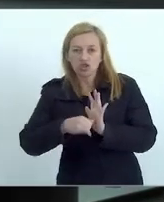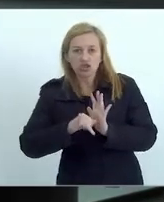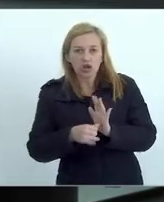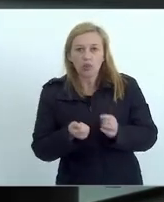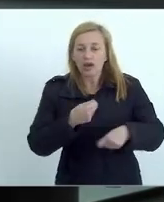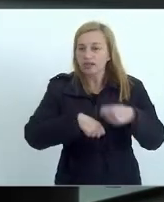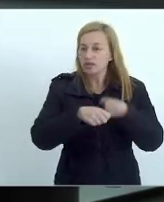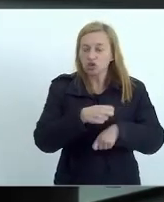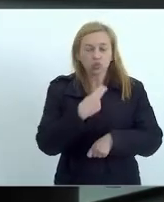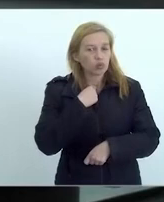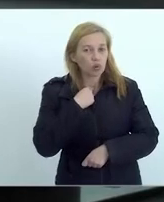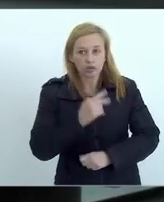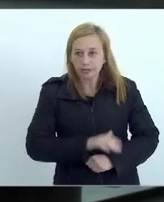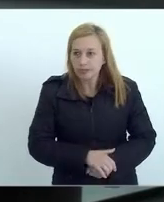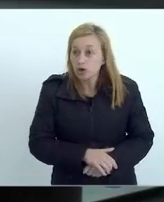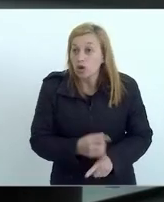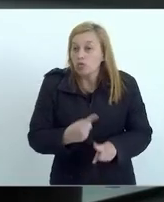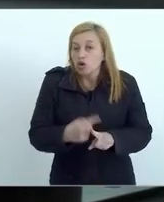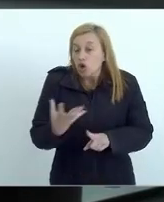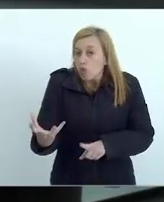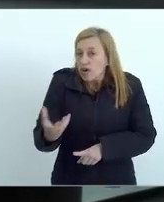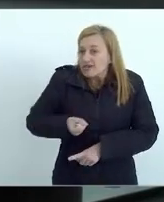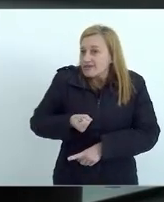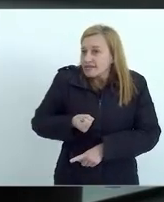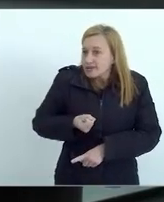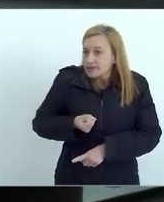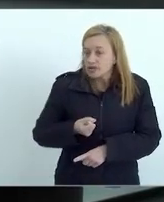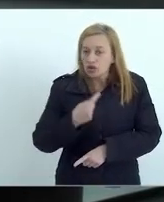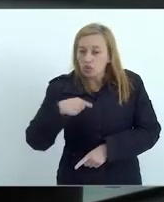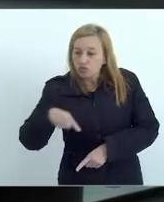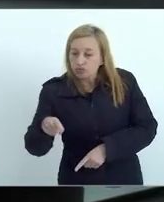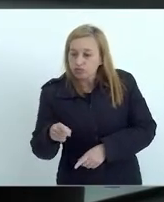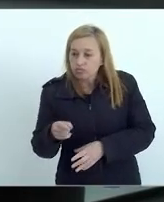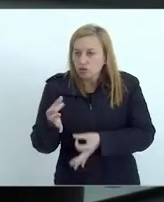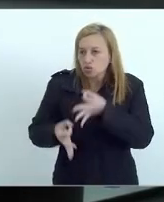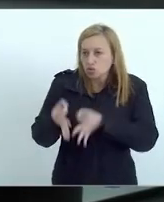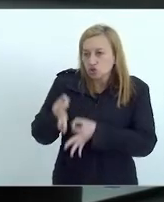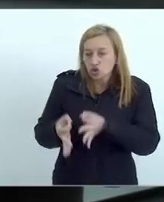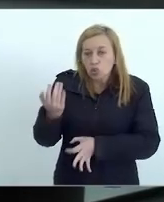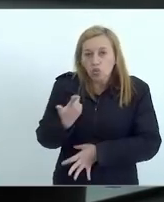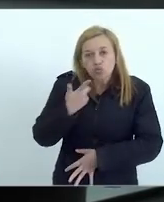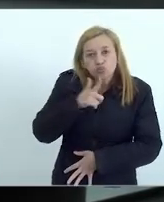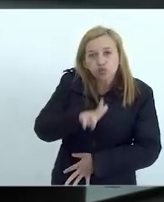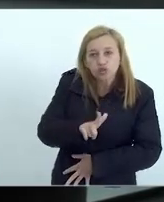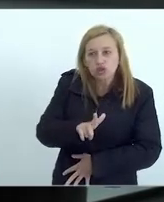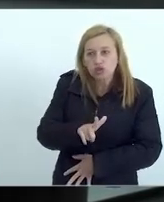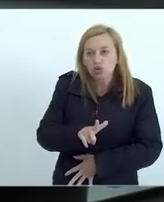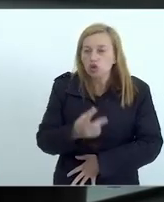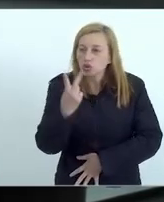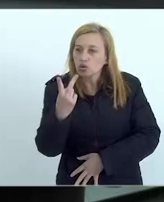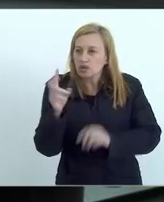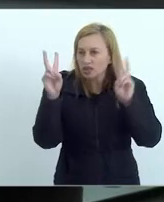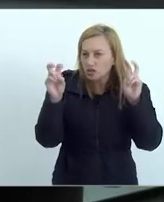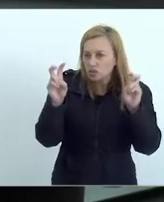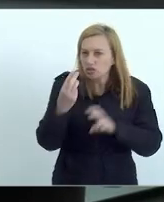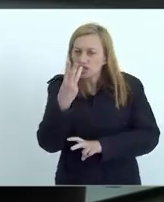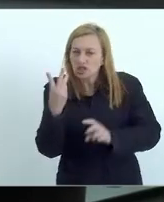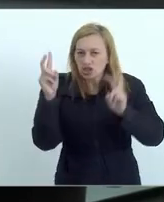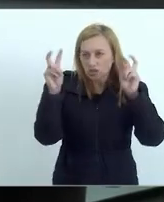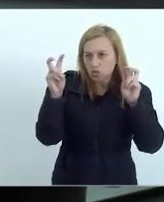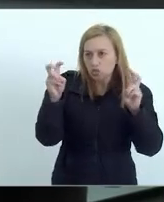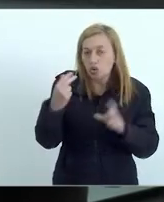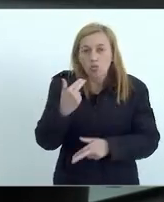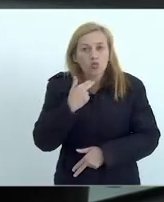administração não pode porque eu recebi eu entrei na justiça consegui duas questões 3